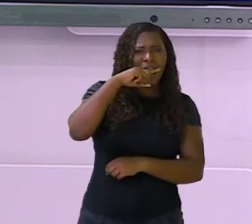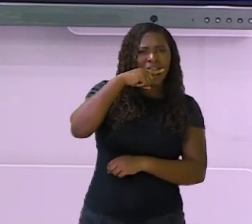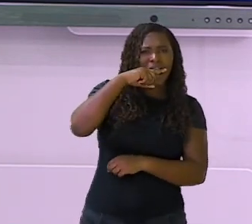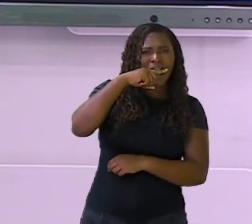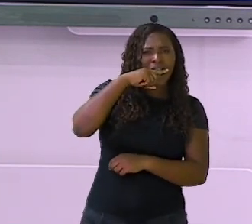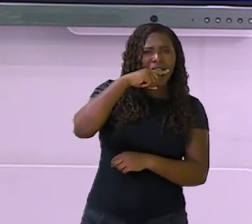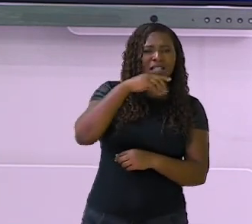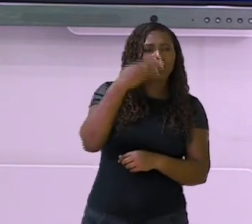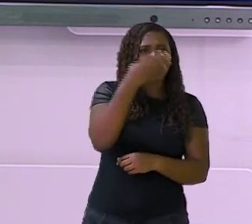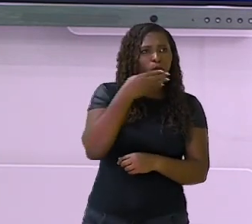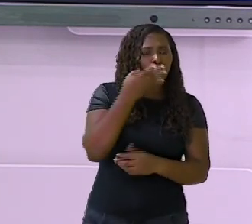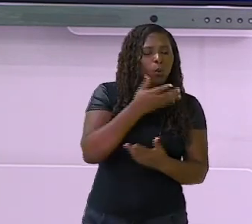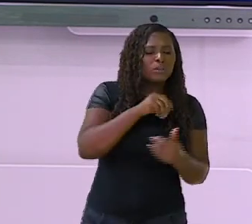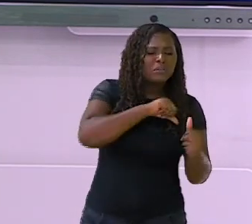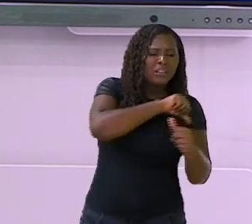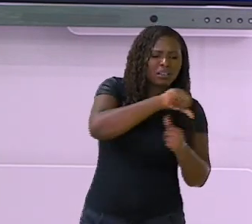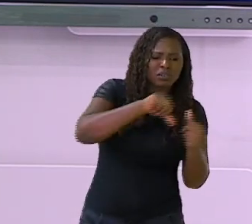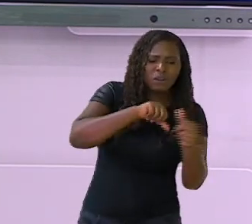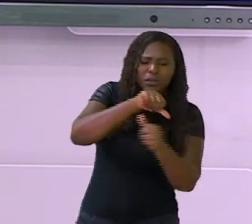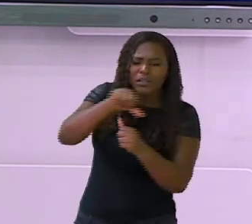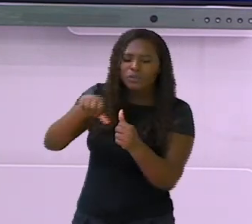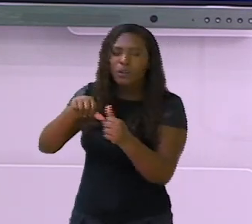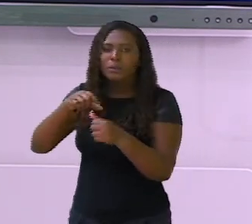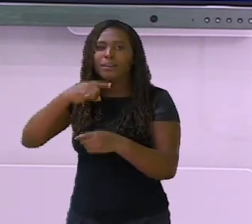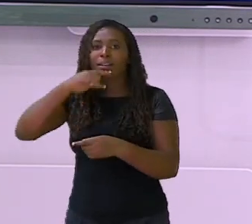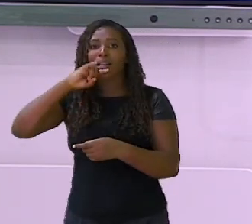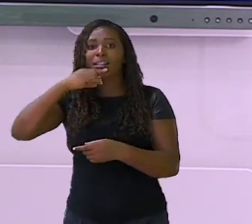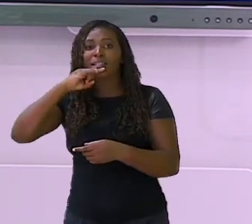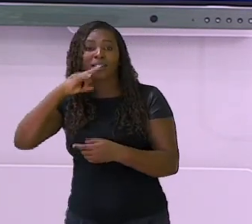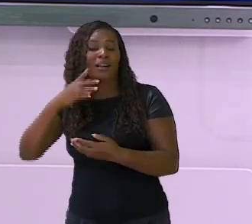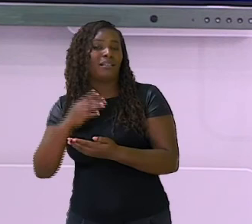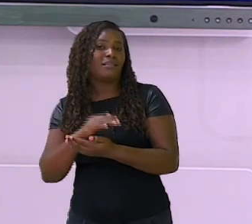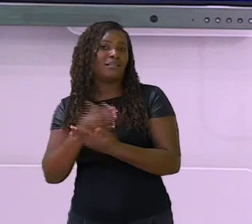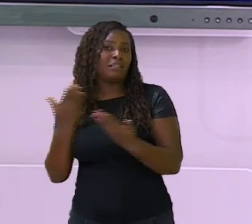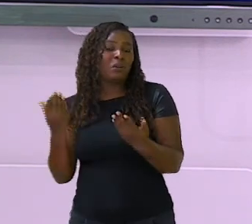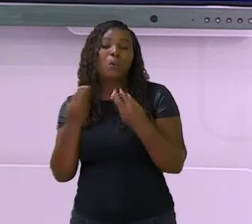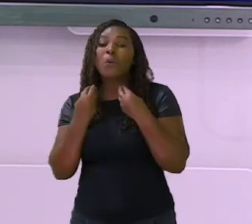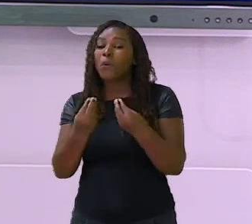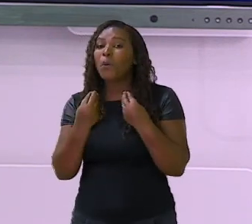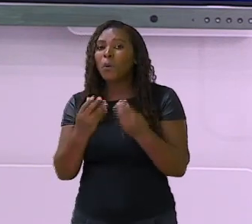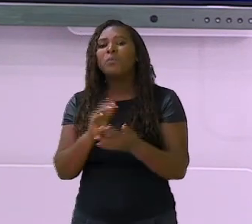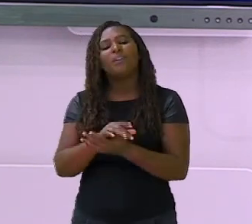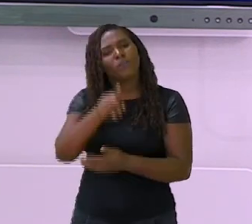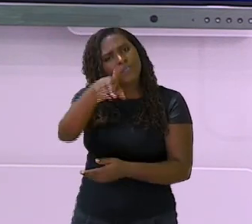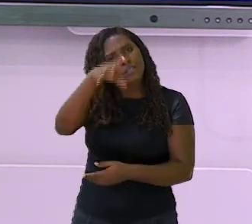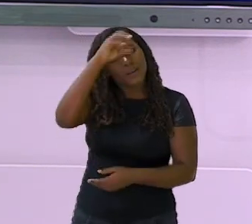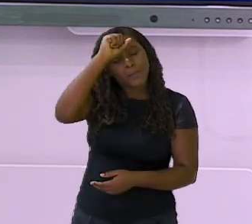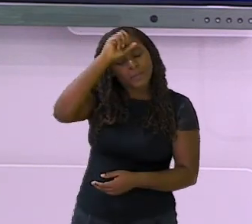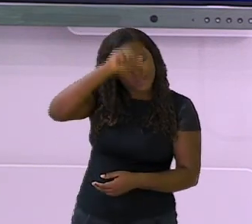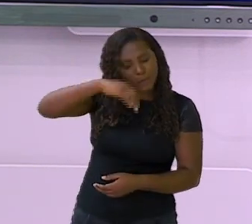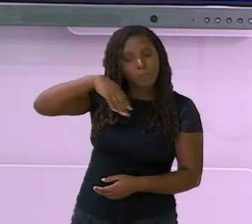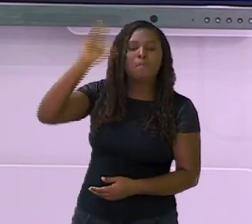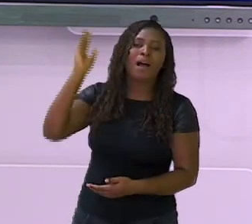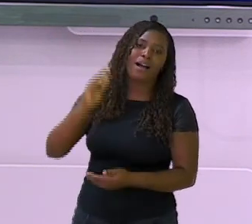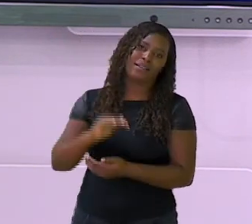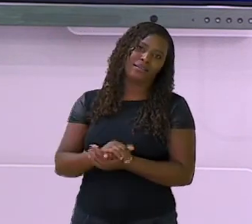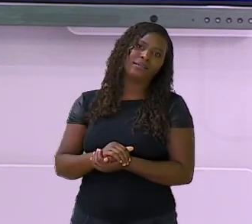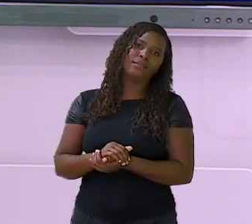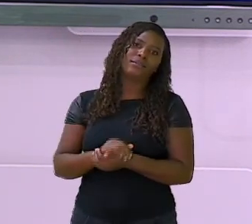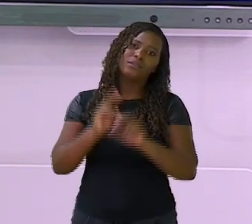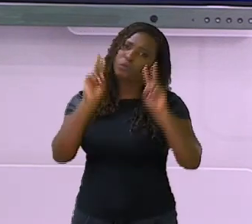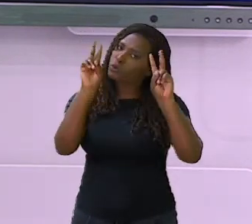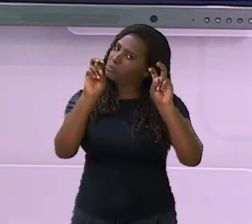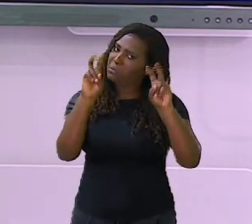qual o sabor, Então, assim, você aprende muita coisa sobre determinada